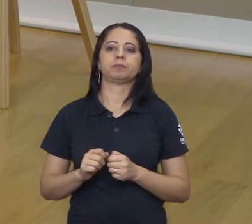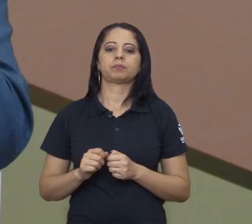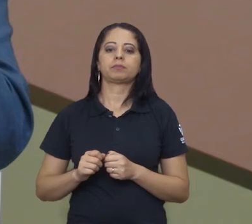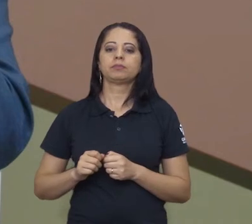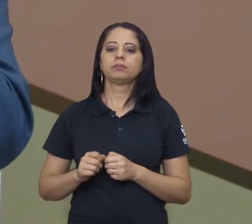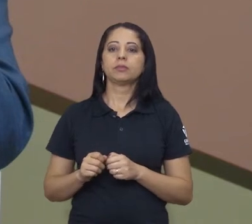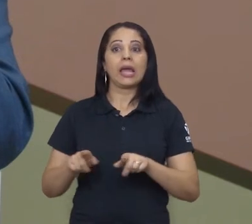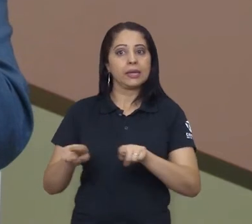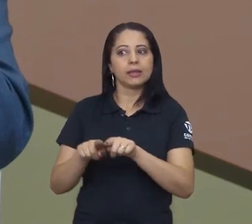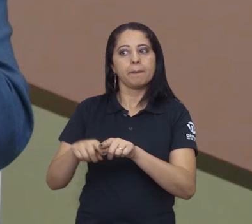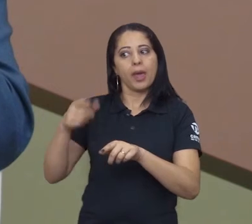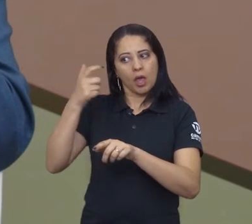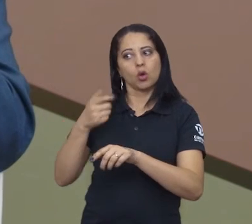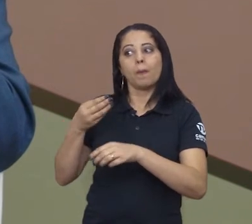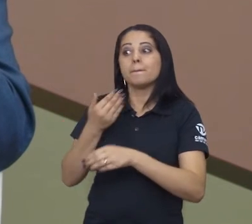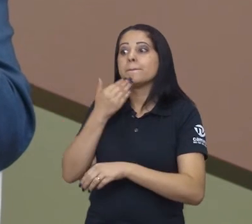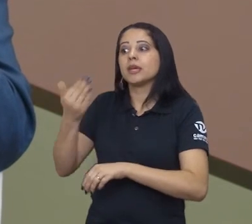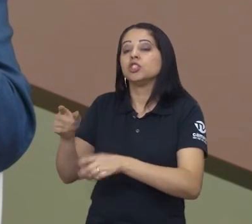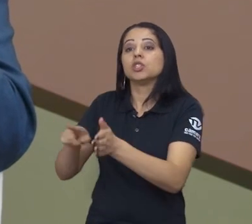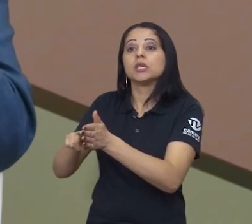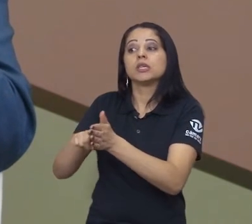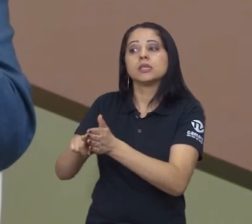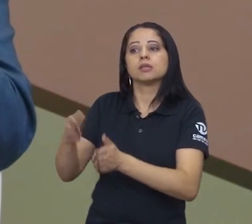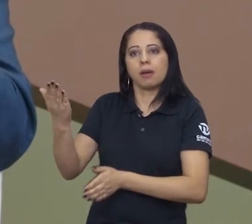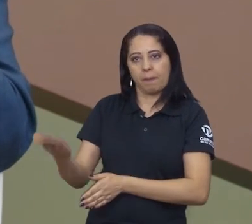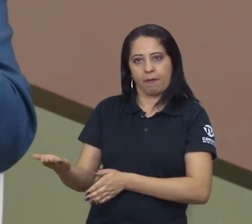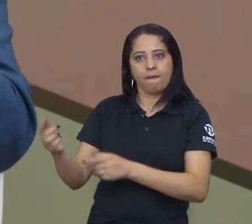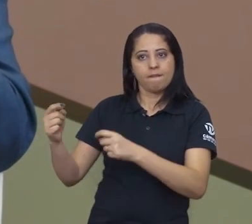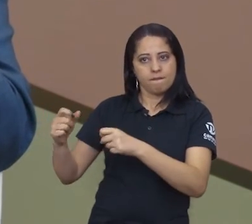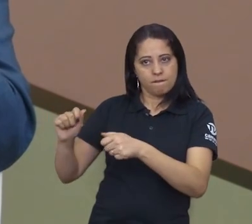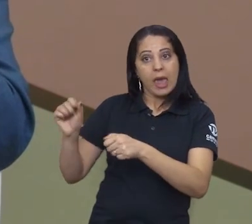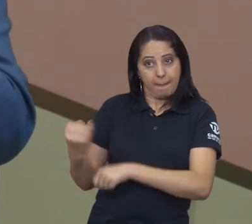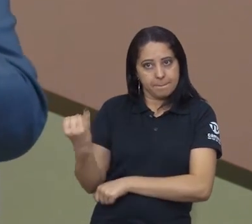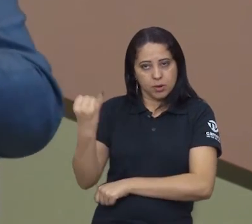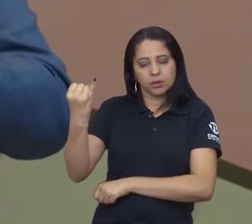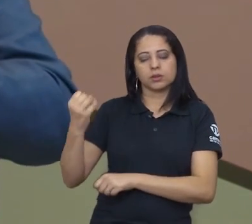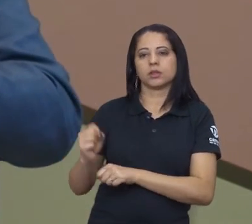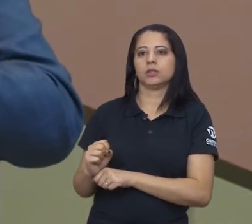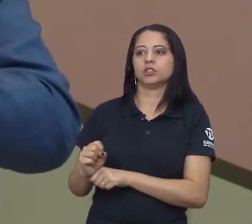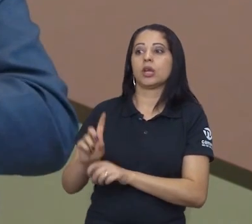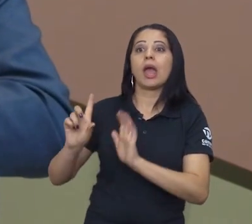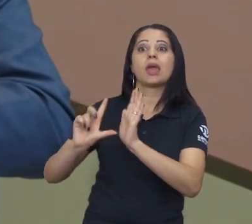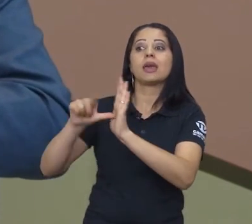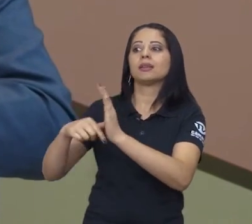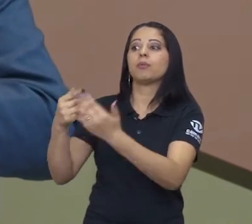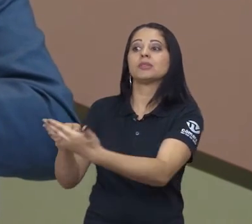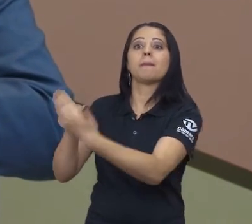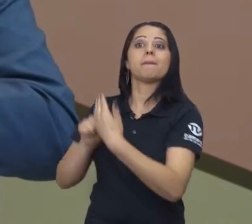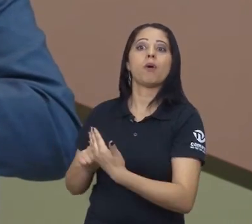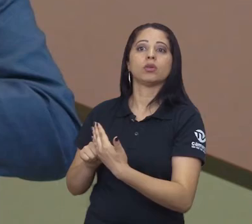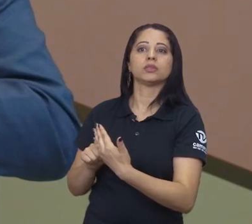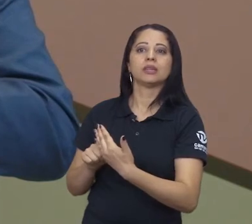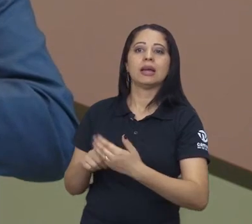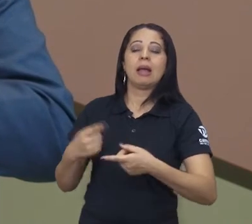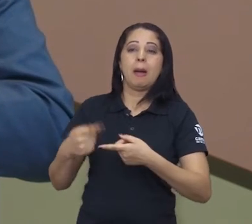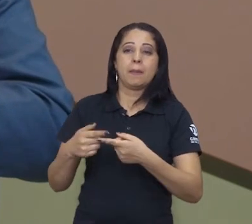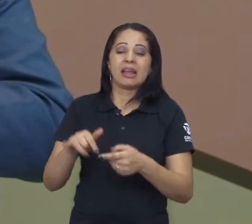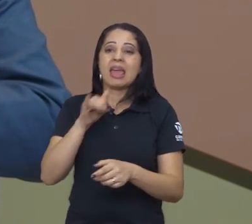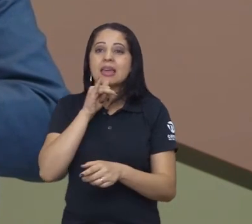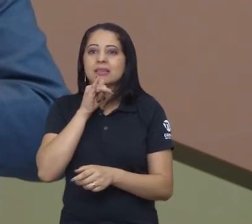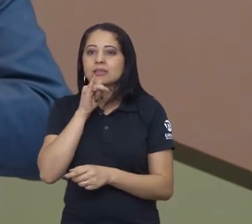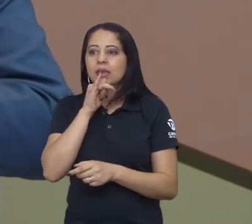até para que eu já sugira alguns exames que eu vejo que são importantes e que ele já traga porque normalmente a consulta